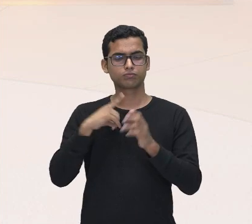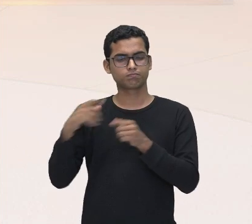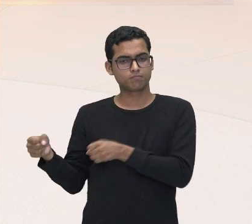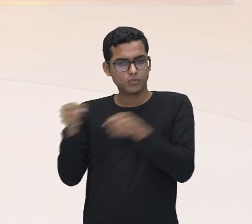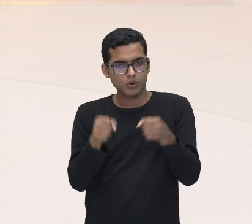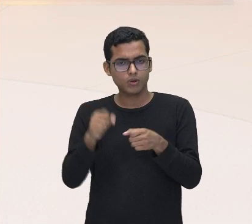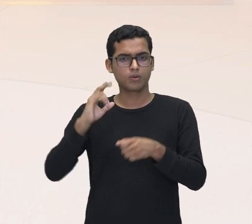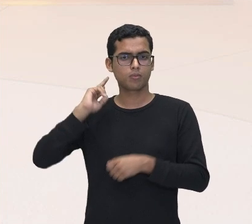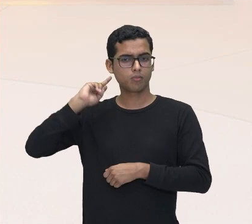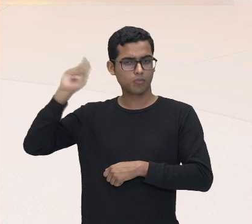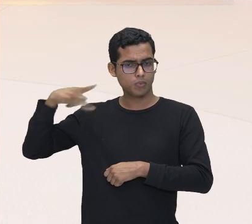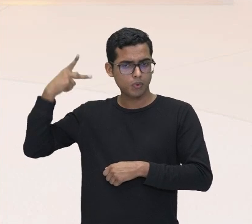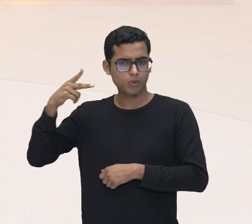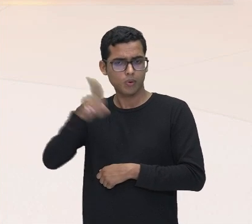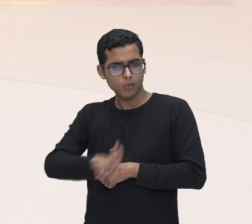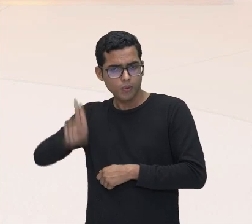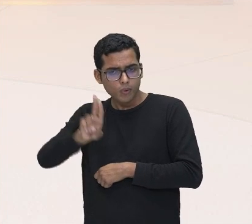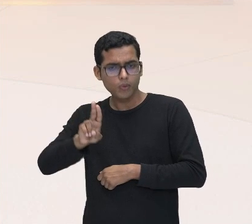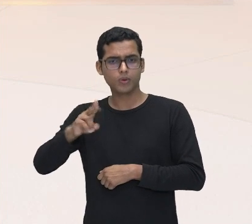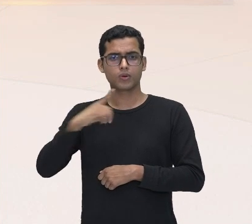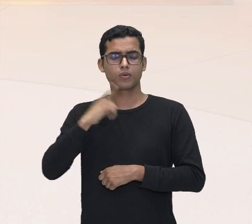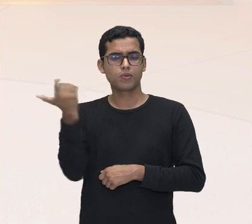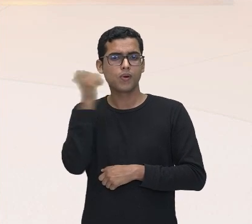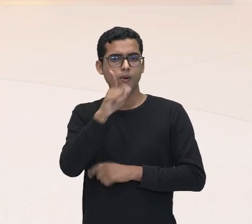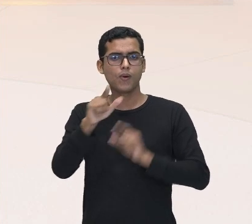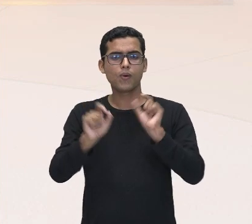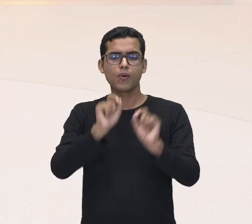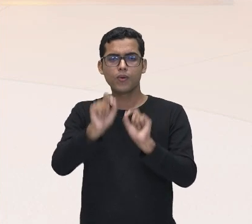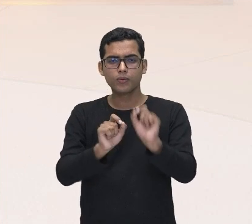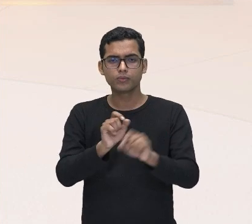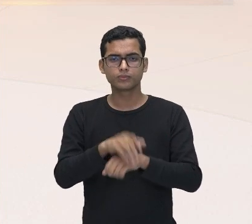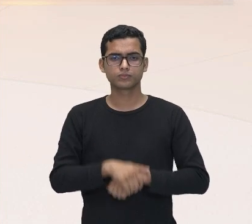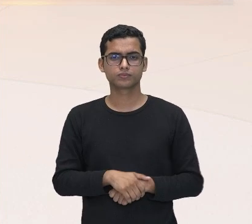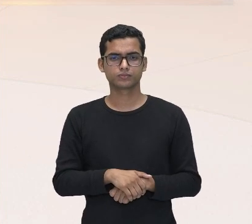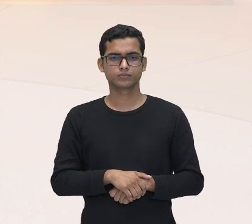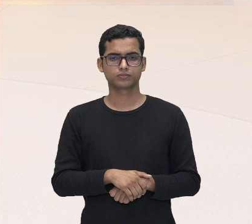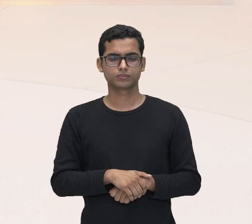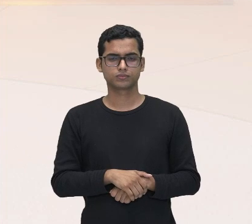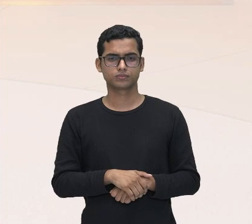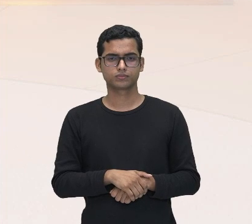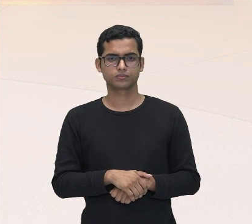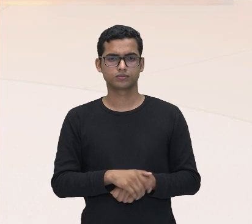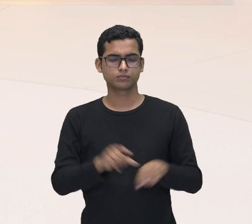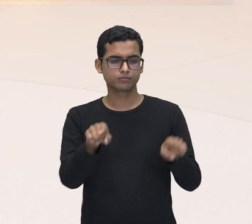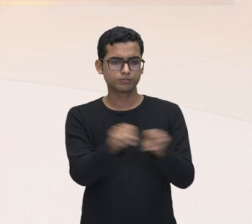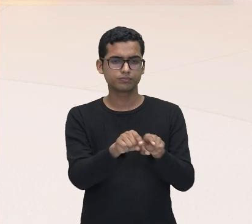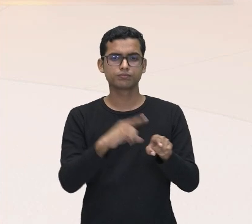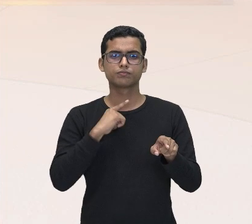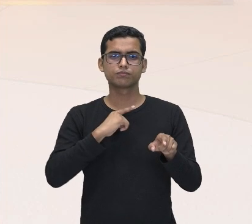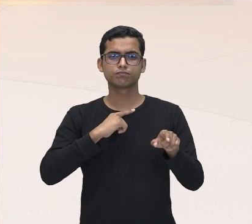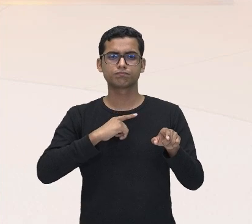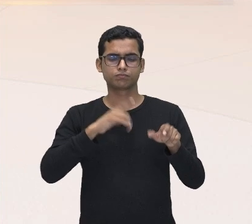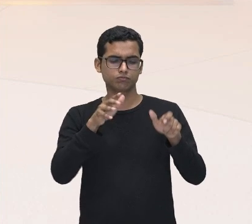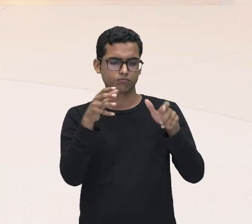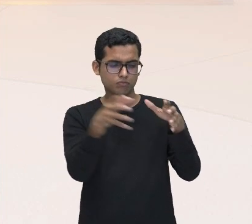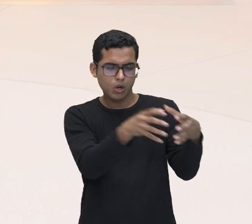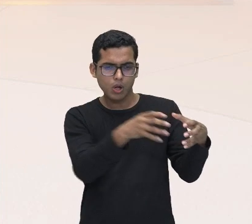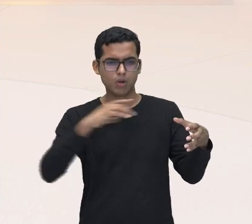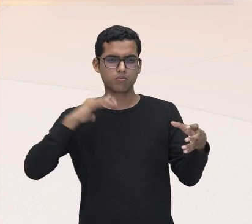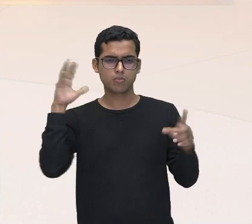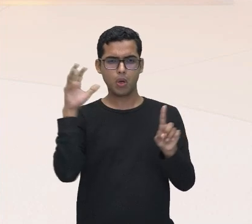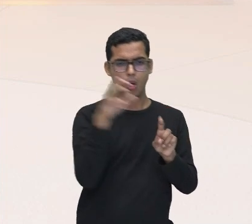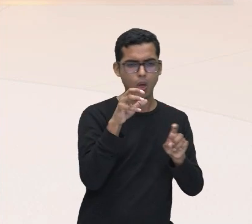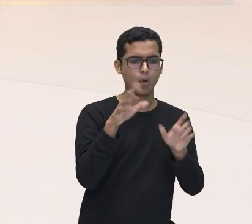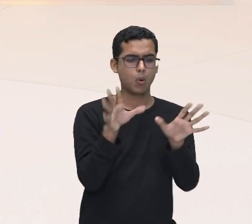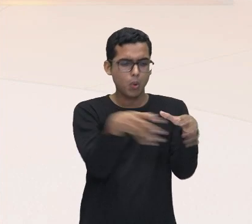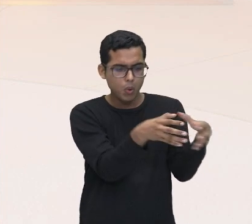tem para subjugar, muitas vezes, a coletividade, certo? Muito bem.